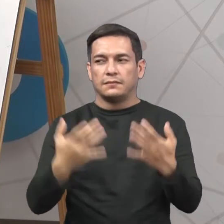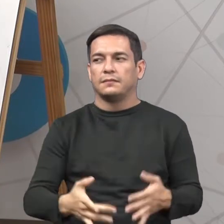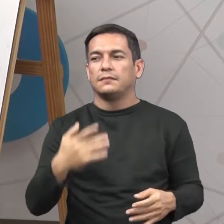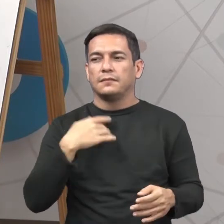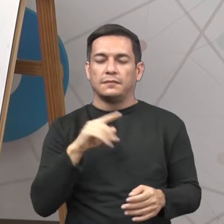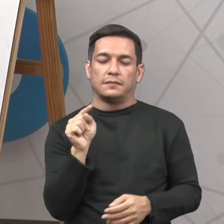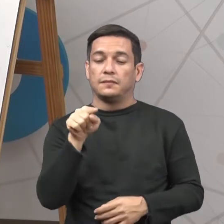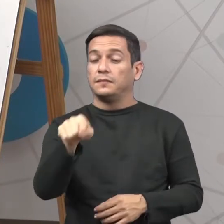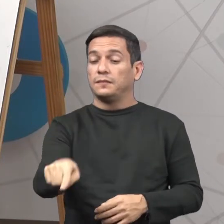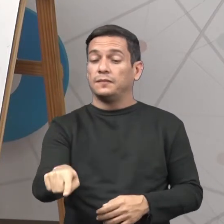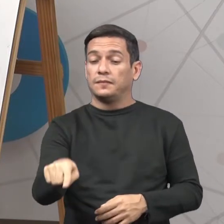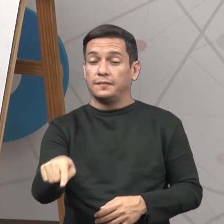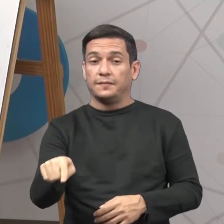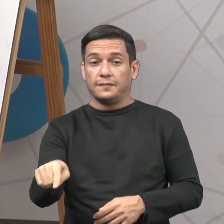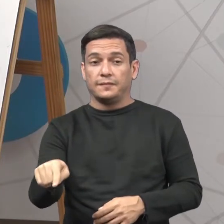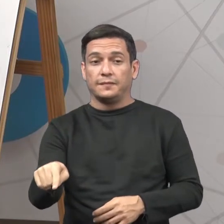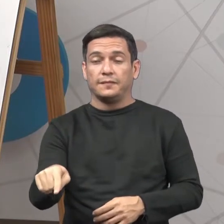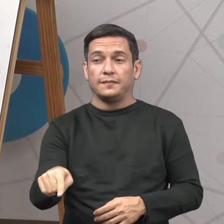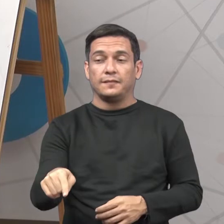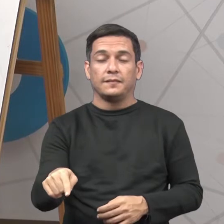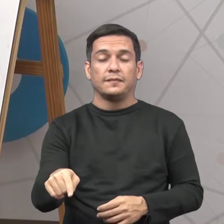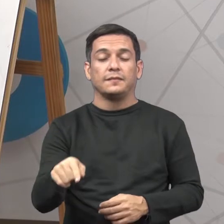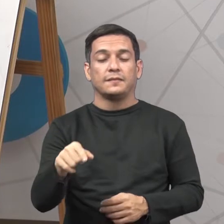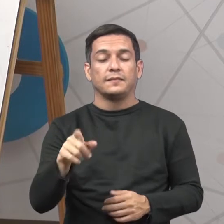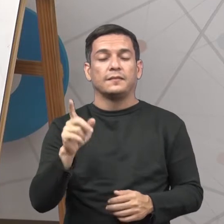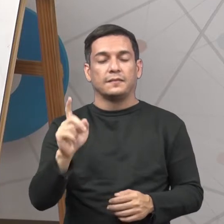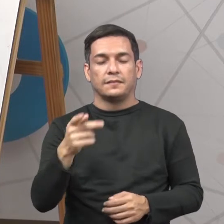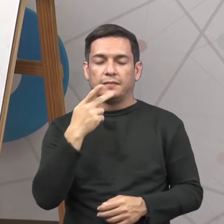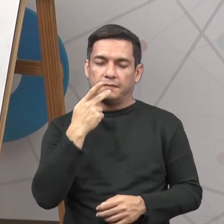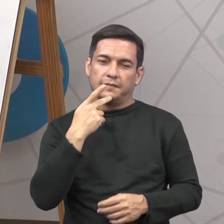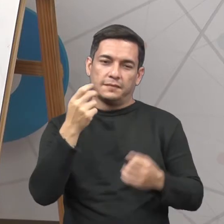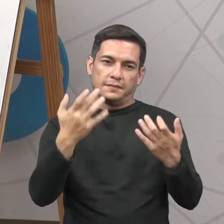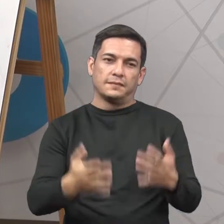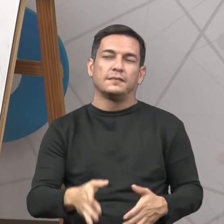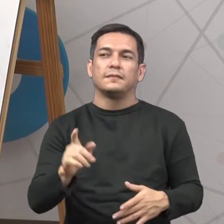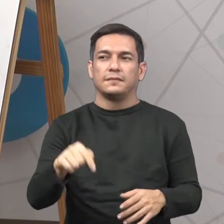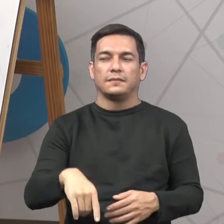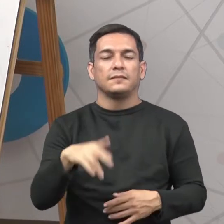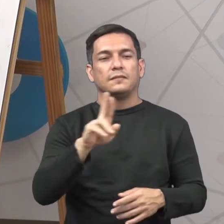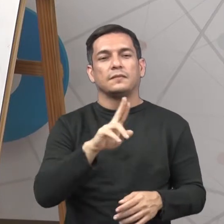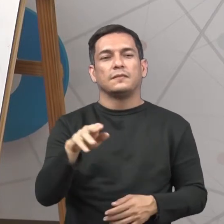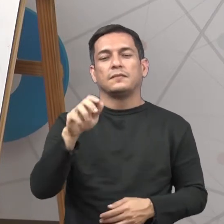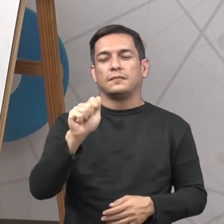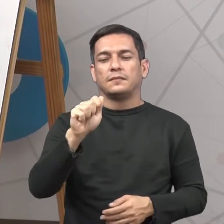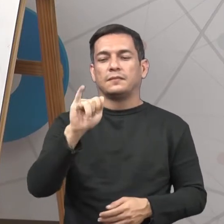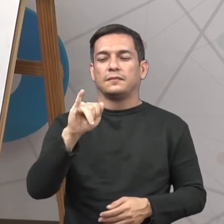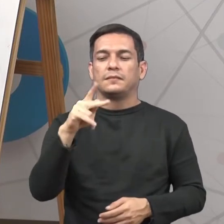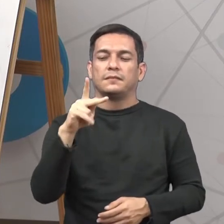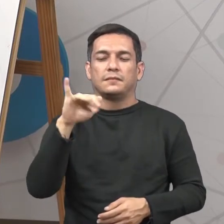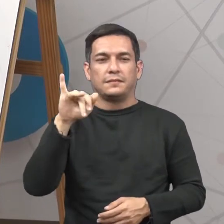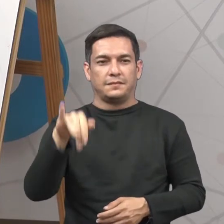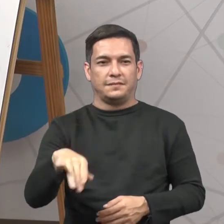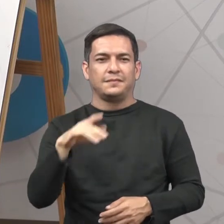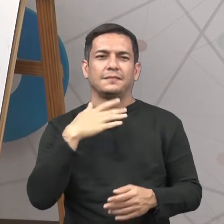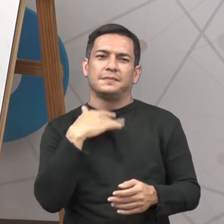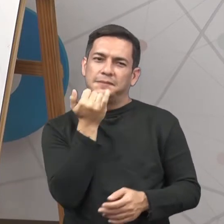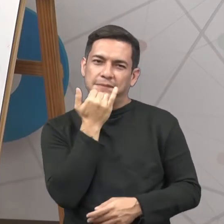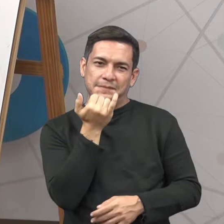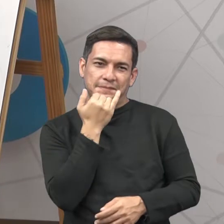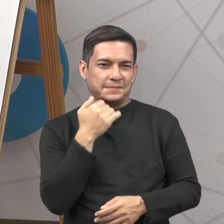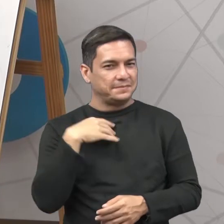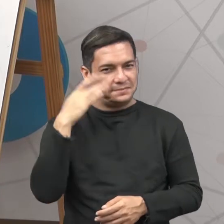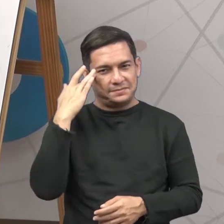para a mandioca que estava na banca e ele explicou. Ah, aqui a gente chama de aipim. Eu disse, ai, me perdoe,